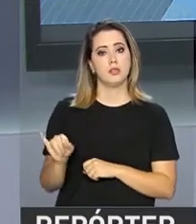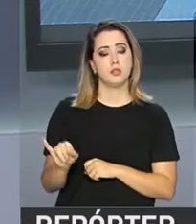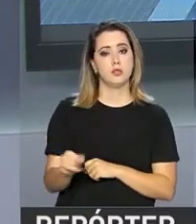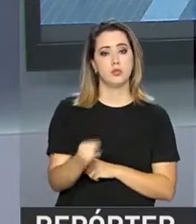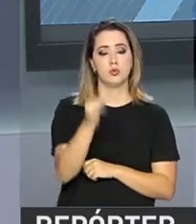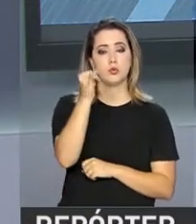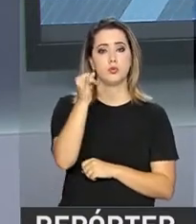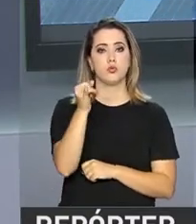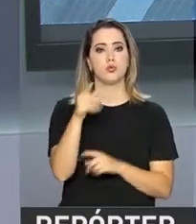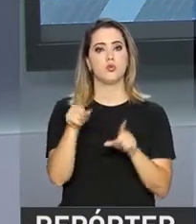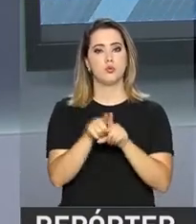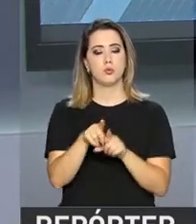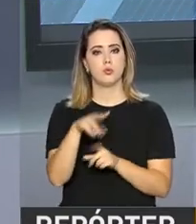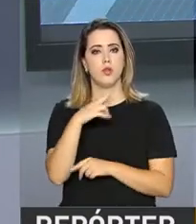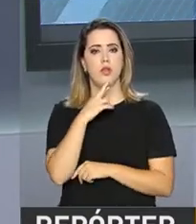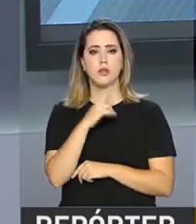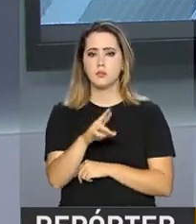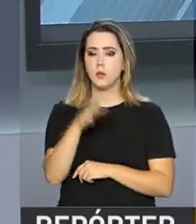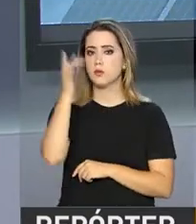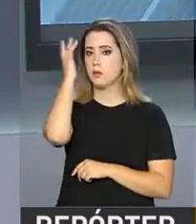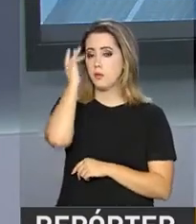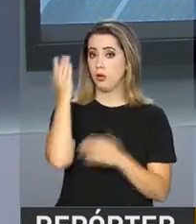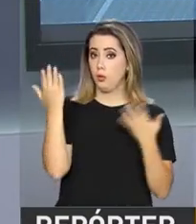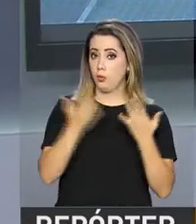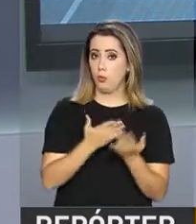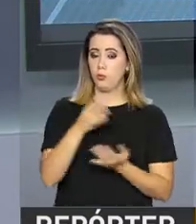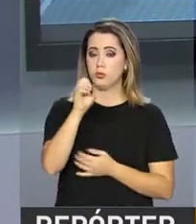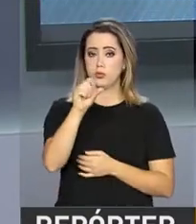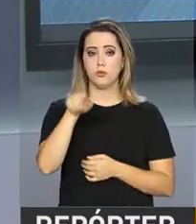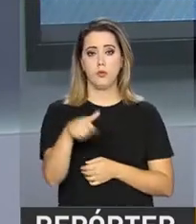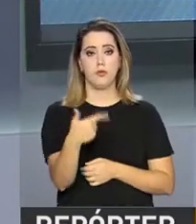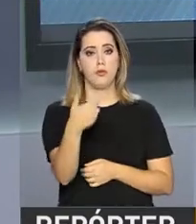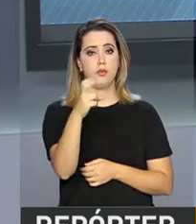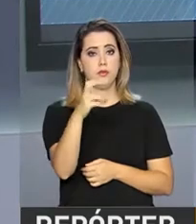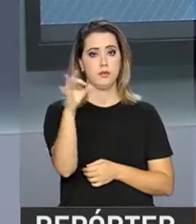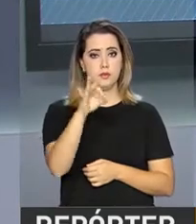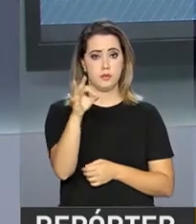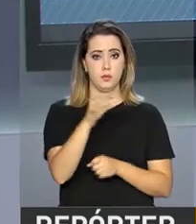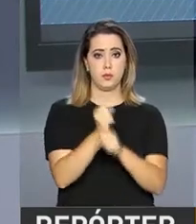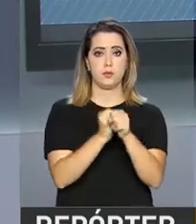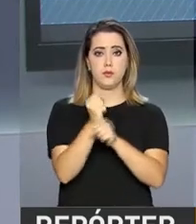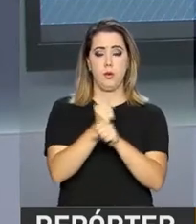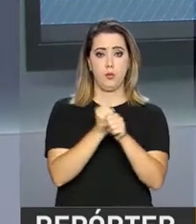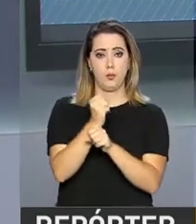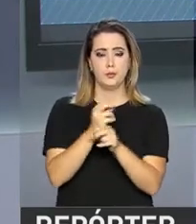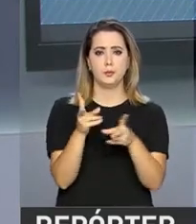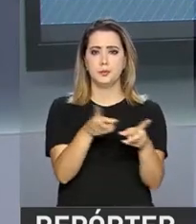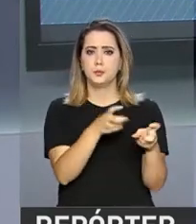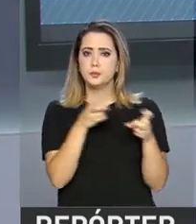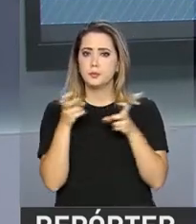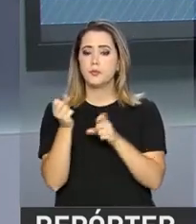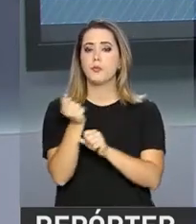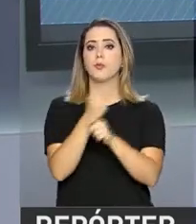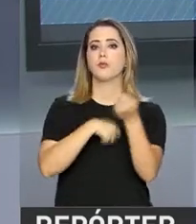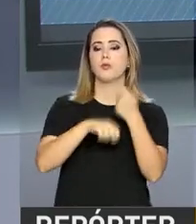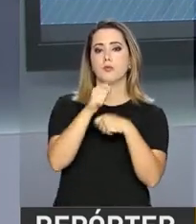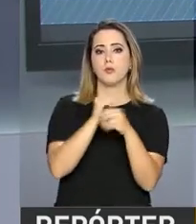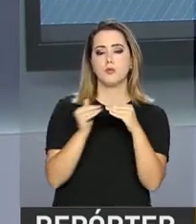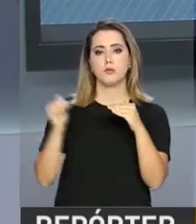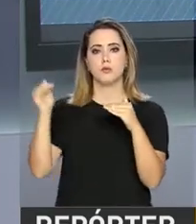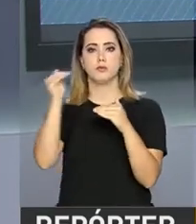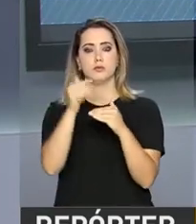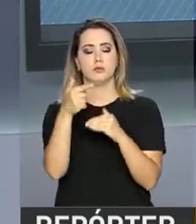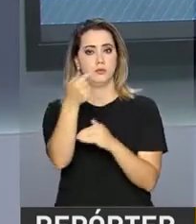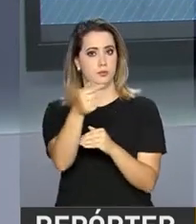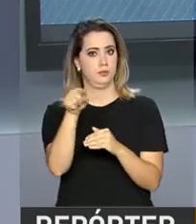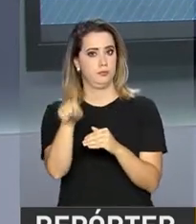será conhecido amanhã. Atualmente, ela está em 9,25% ao ano e a expectativa do mercado financeiro é que a taxa